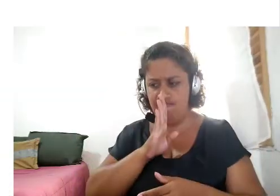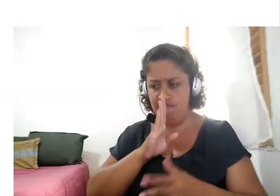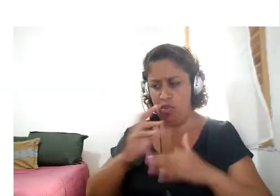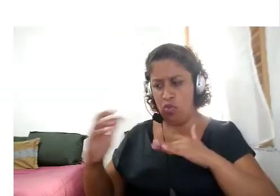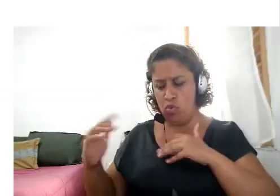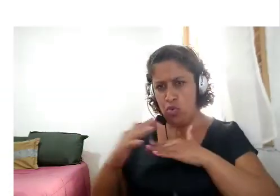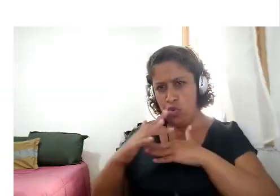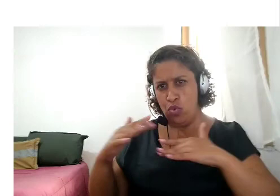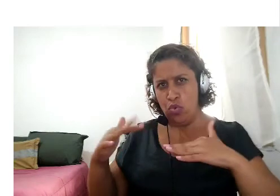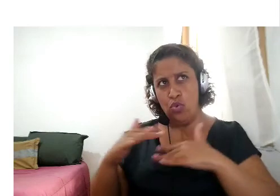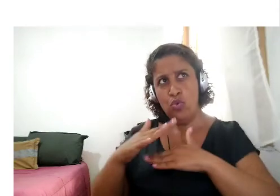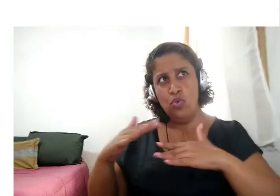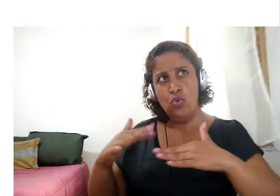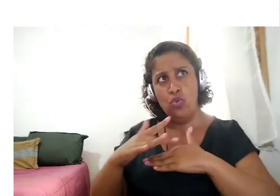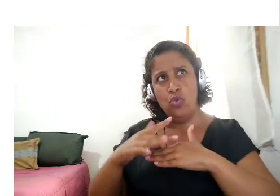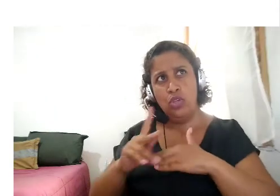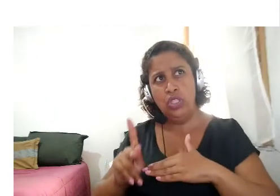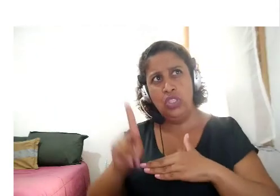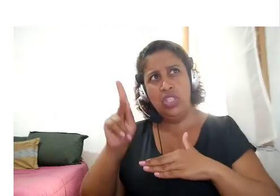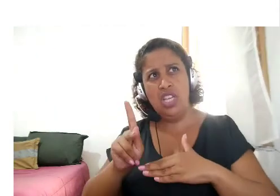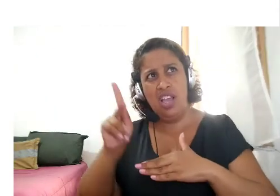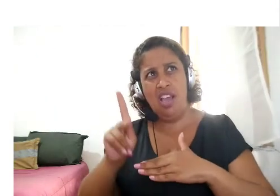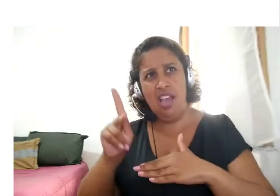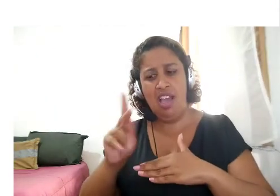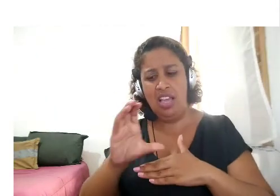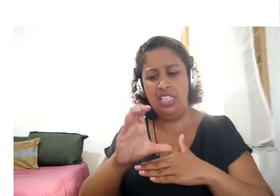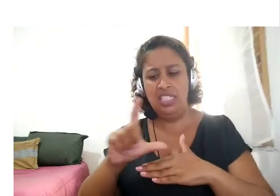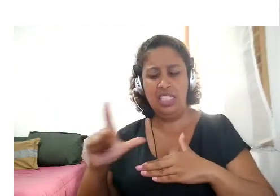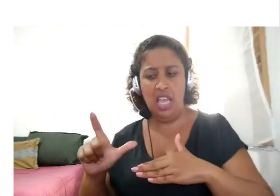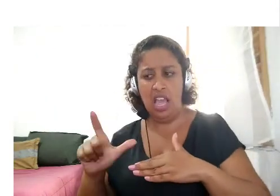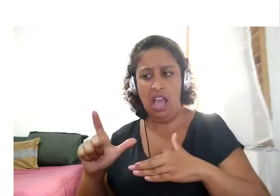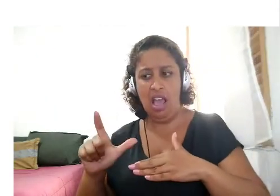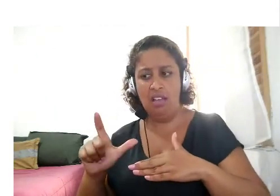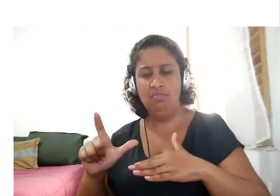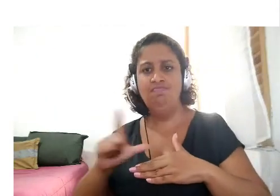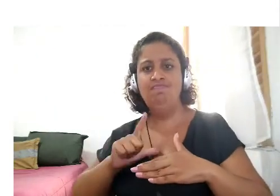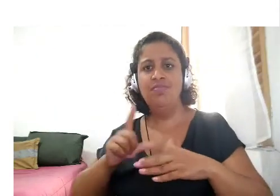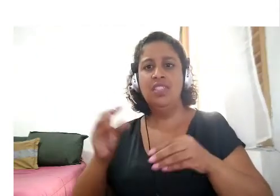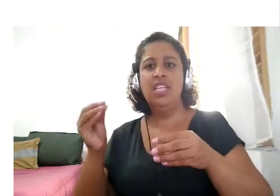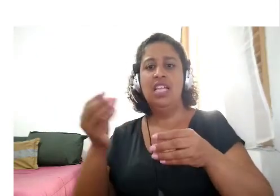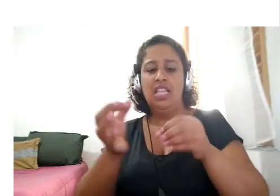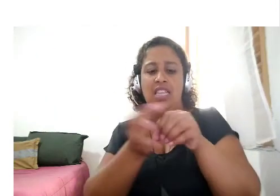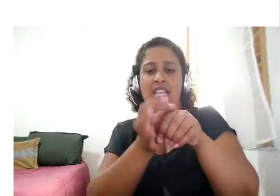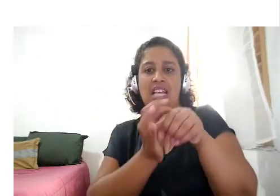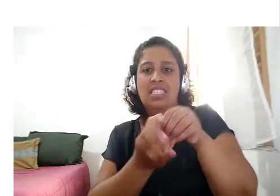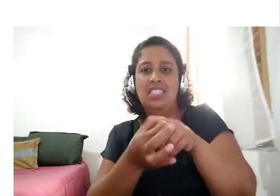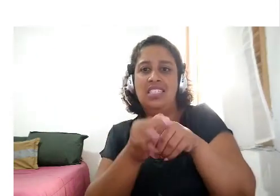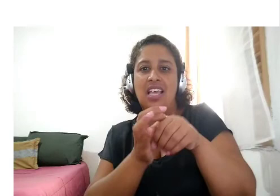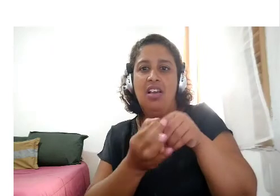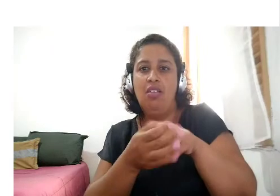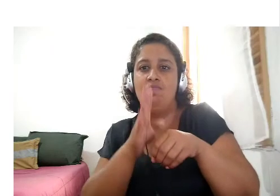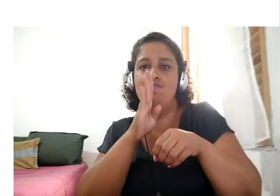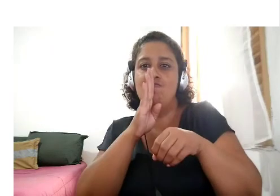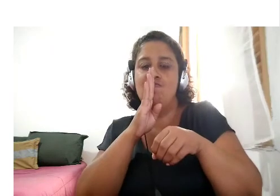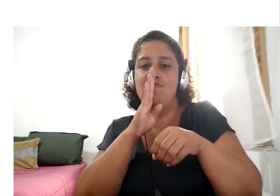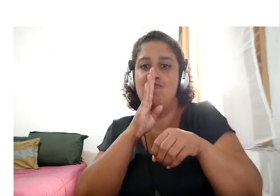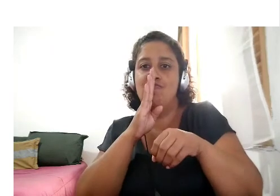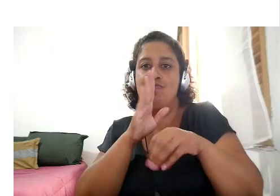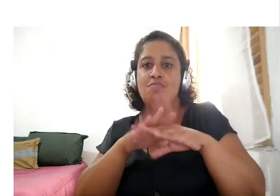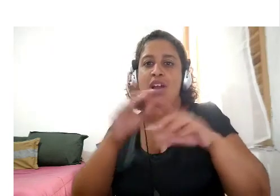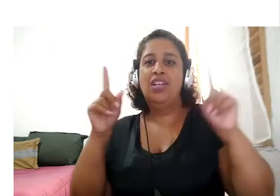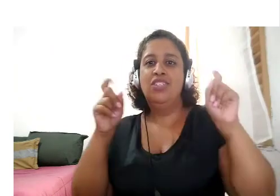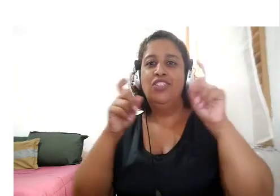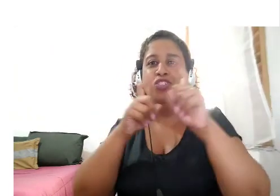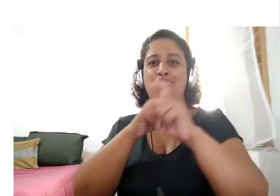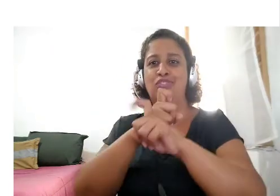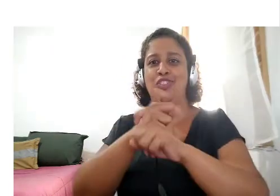ocorrendo de uma célula pré-sináptica para uma célula pós-sináptica. Elas são mais abundantes no nosso organismo, e elas têm como meio